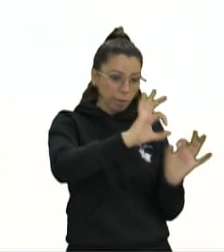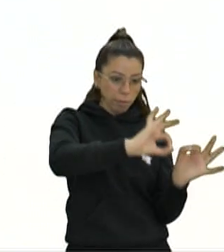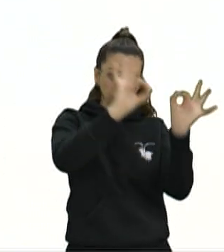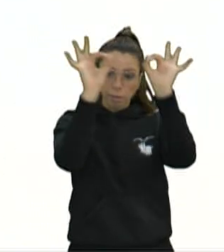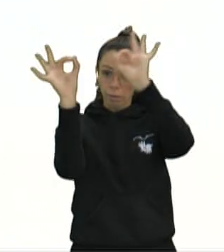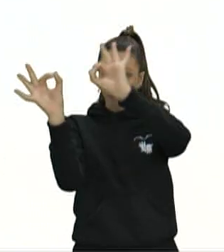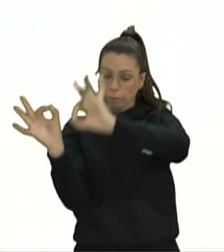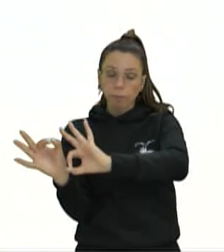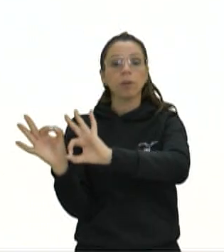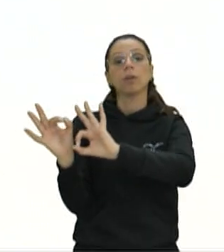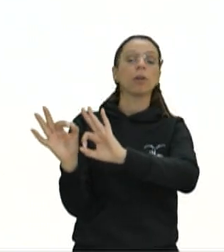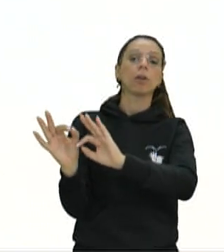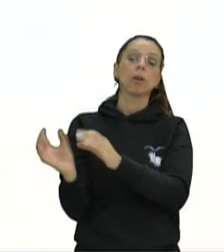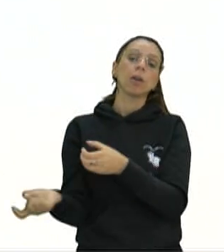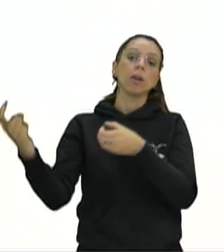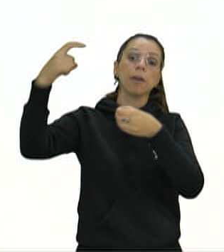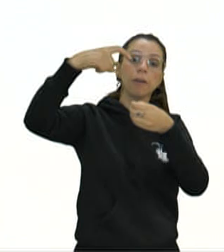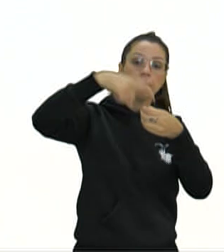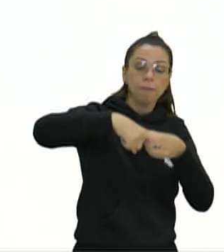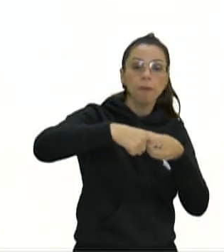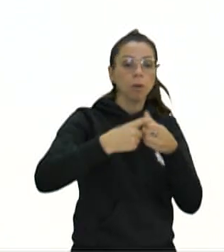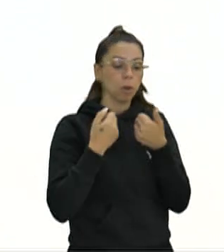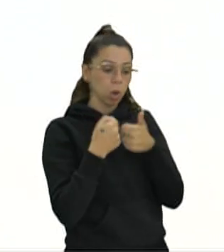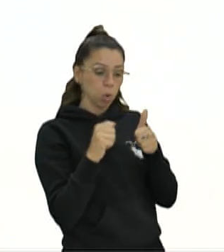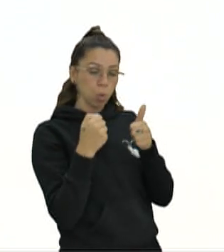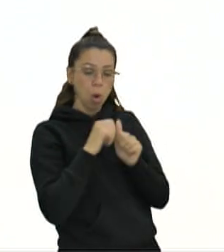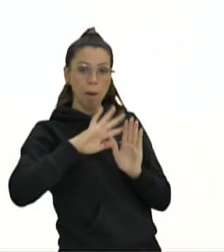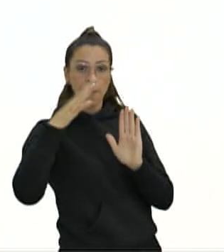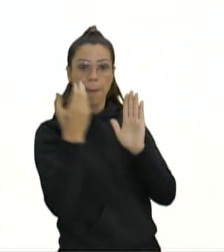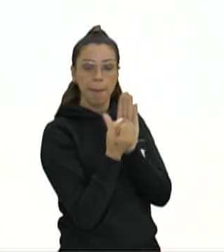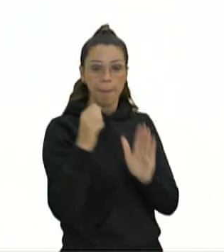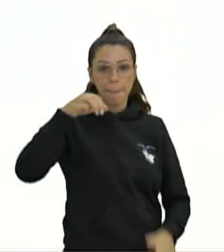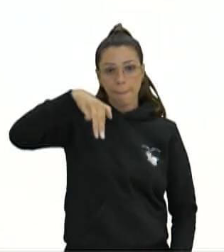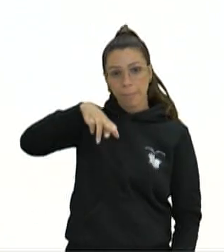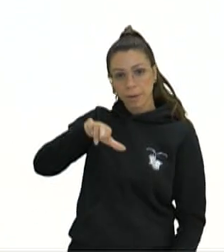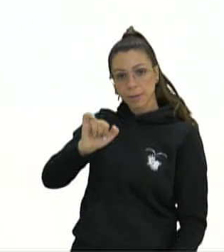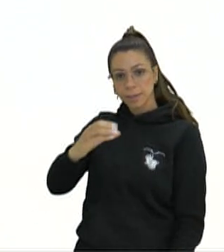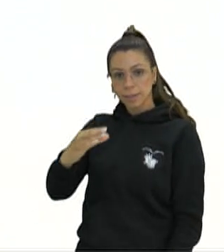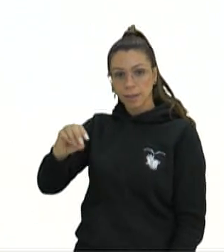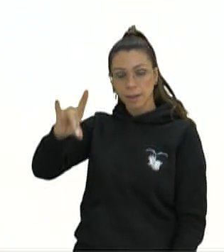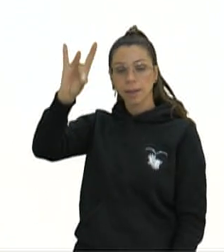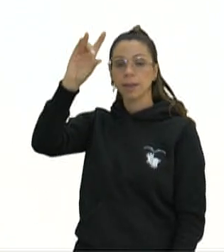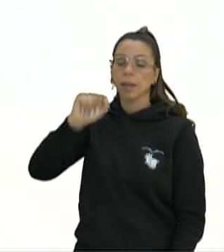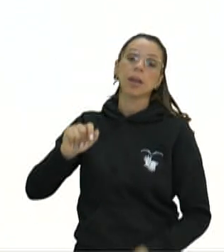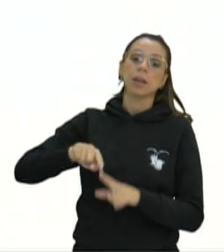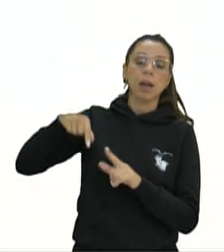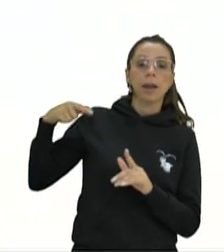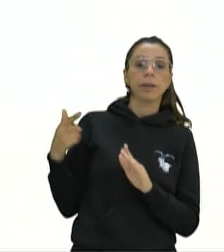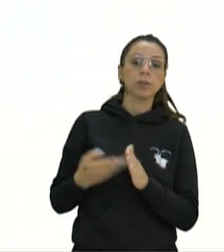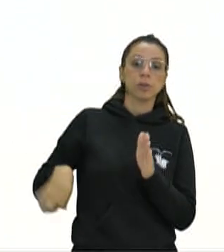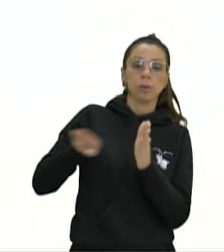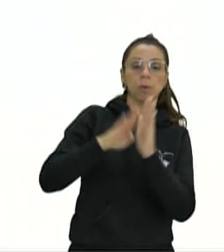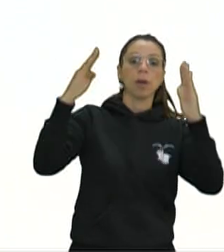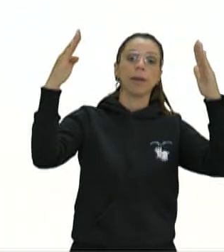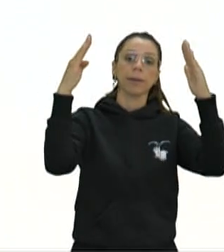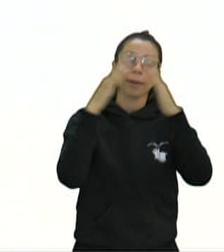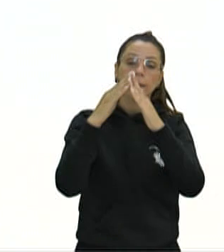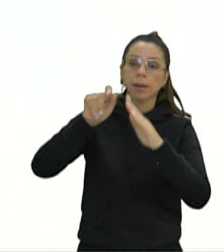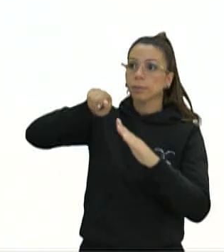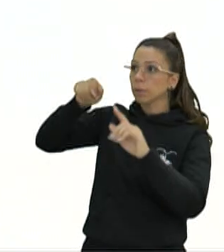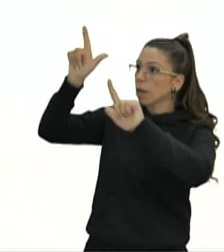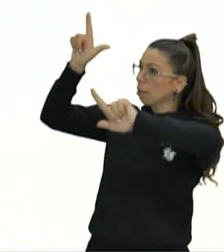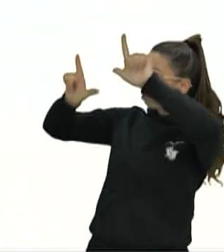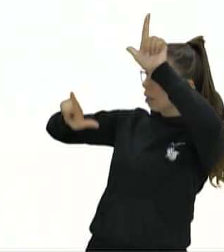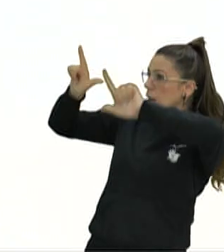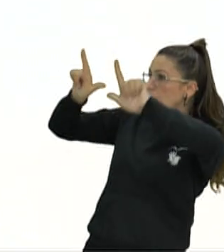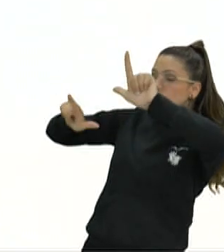para casa num ônibus de marca Mercedes. Ao chegar lá, liga seu aparelho de TV Philips para ver o clipe de Michael Jackson.